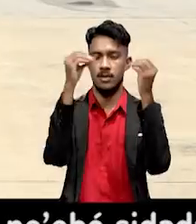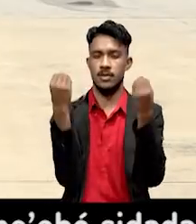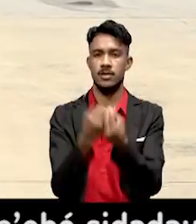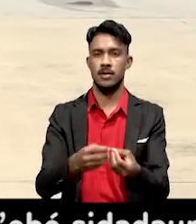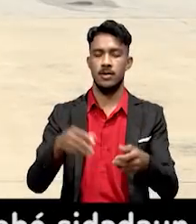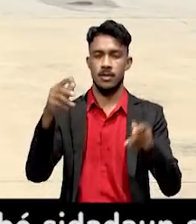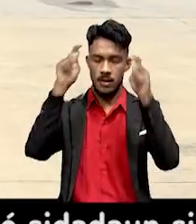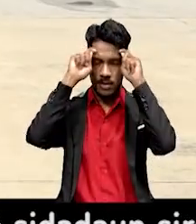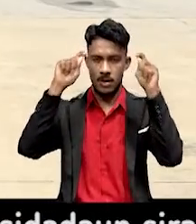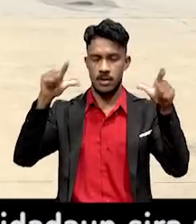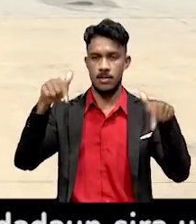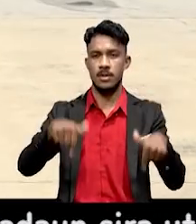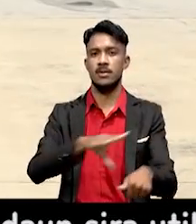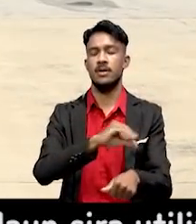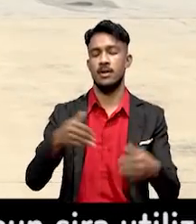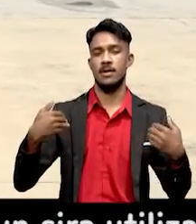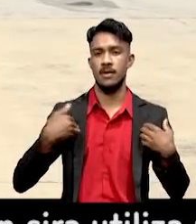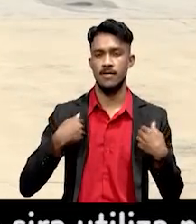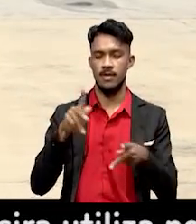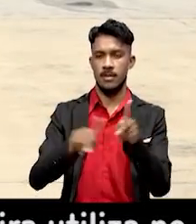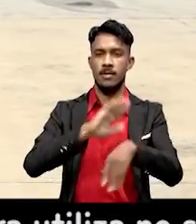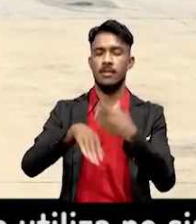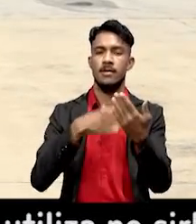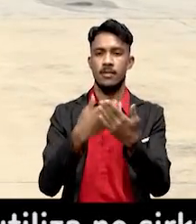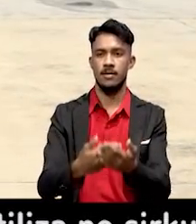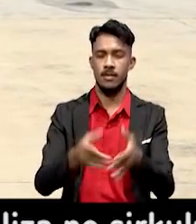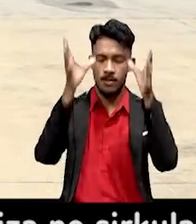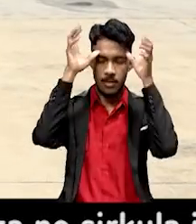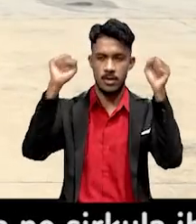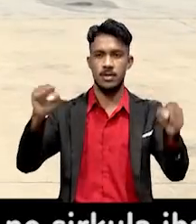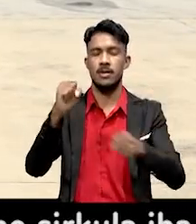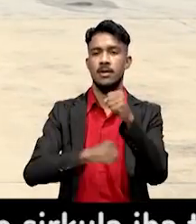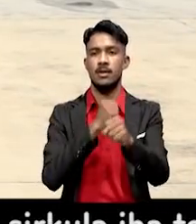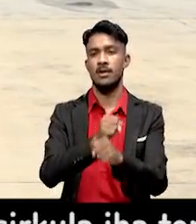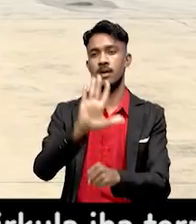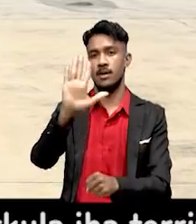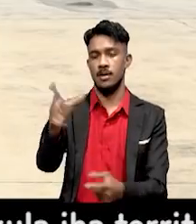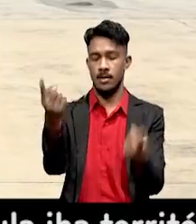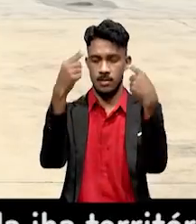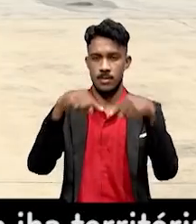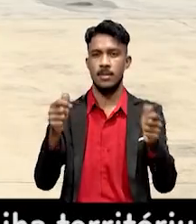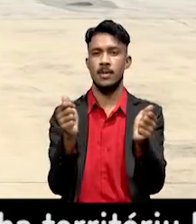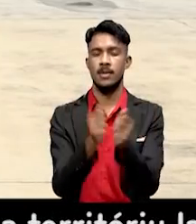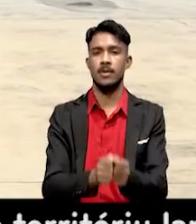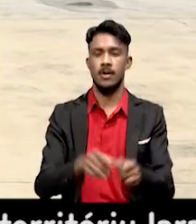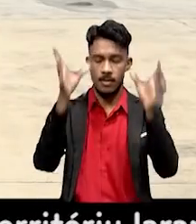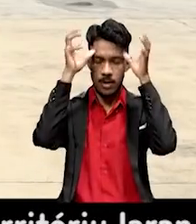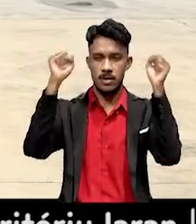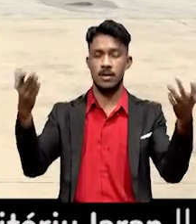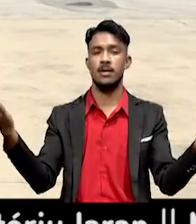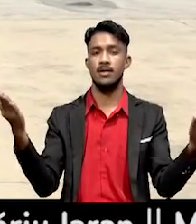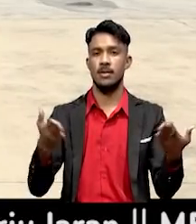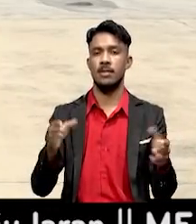Leste. Esperança sidadão hotu Niang, presidente batinan 5 Mai, presidente idane be ideal